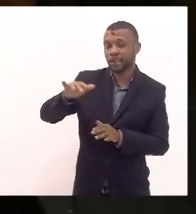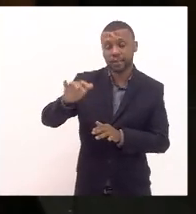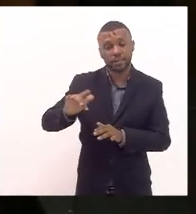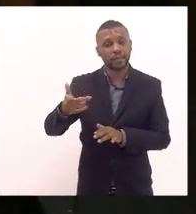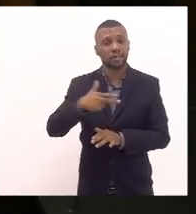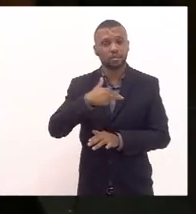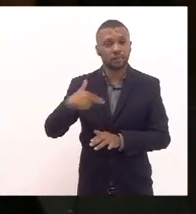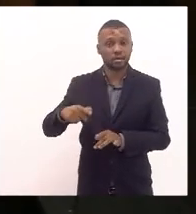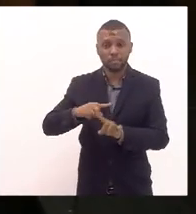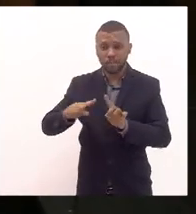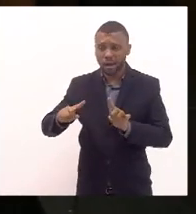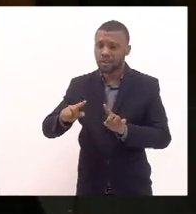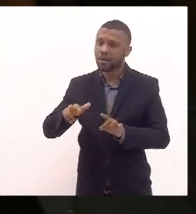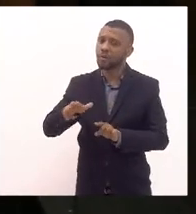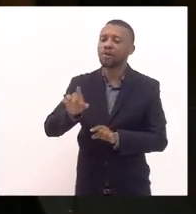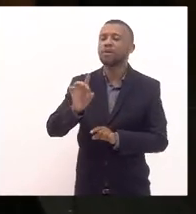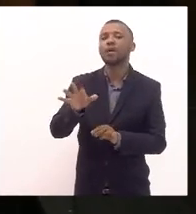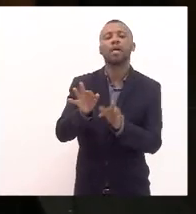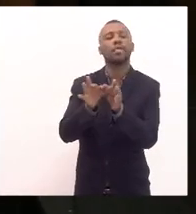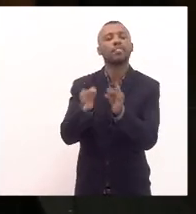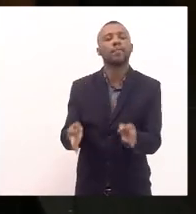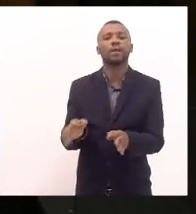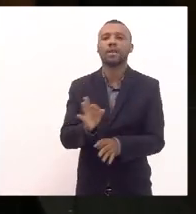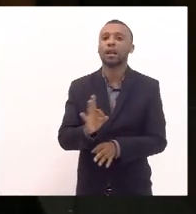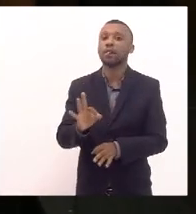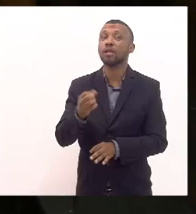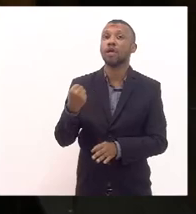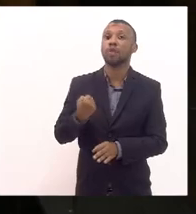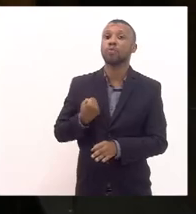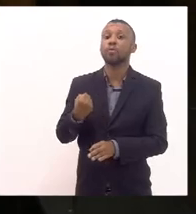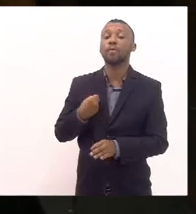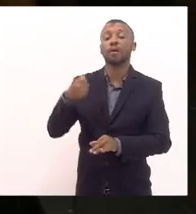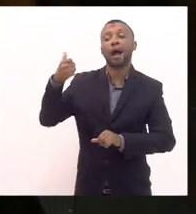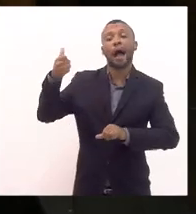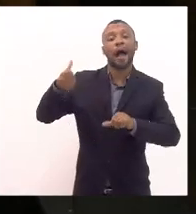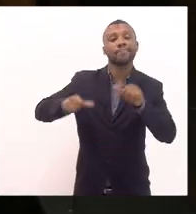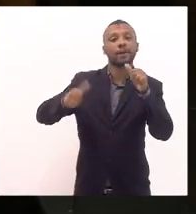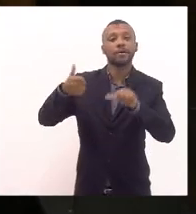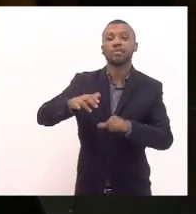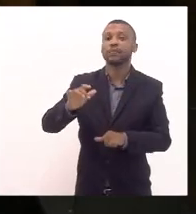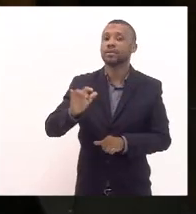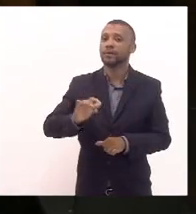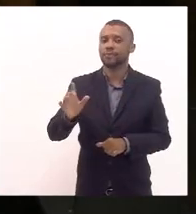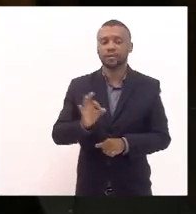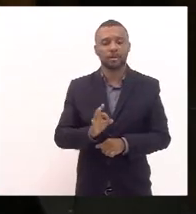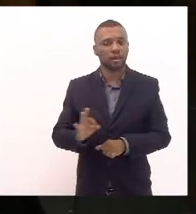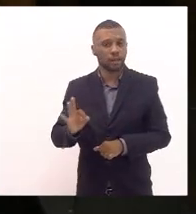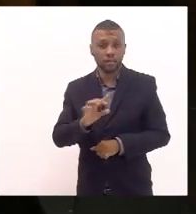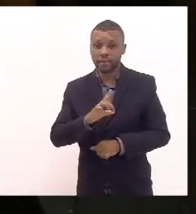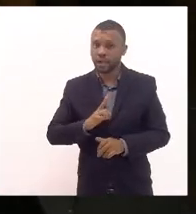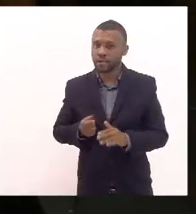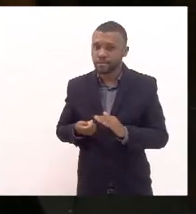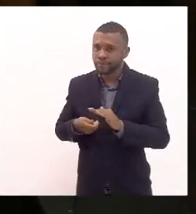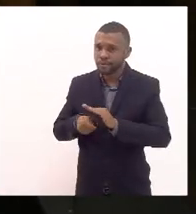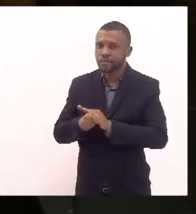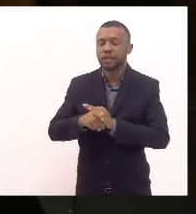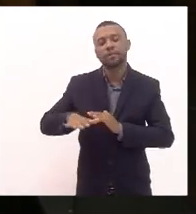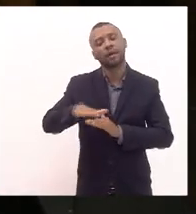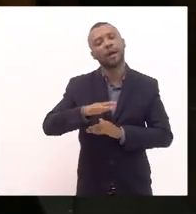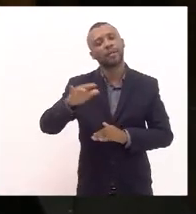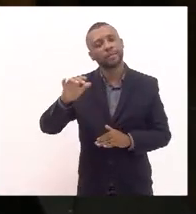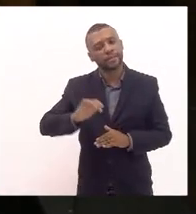coisa impressionante só que não foi apenas isso isso não é só numerologia científica Pari passu com investimento em